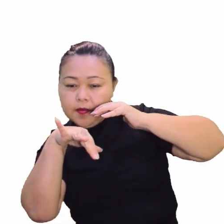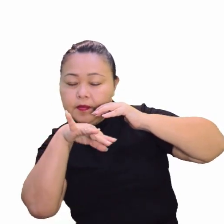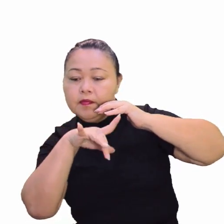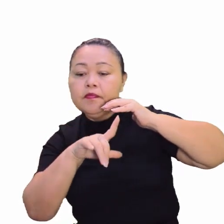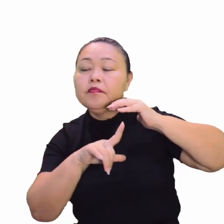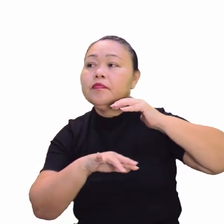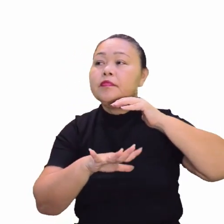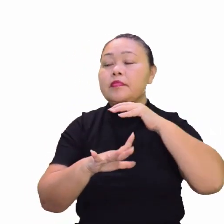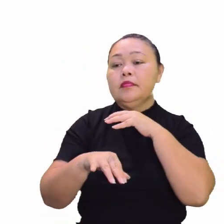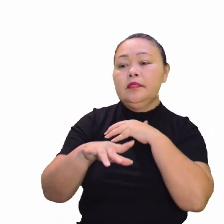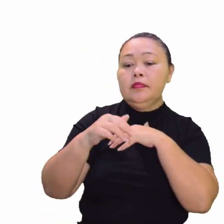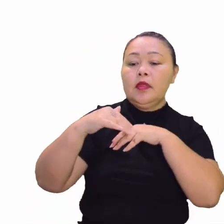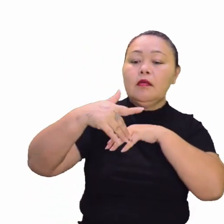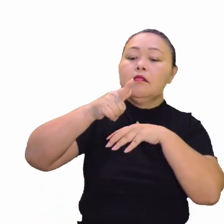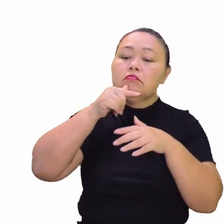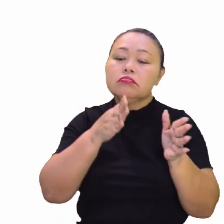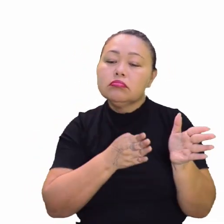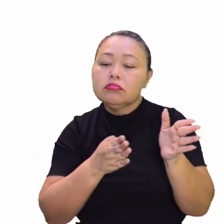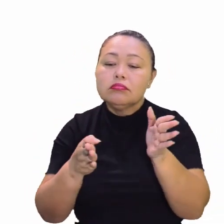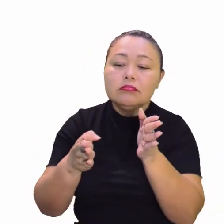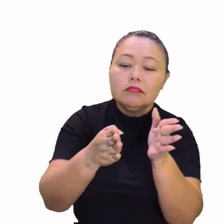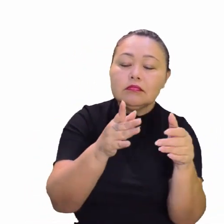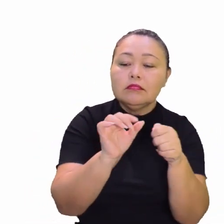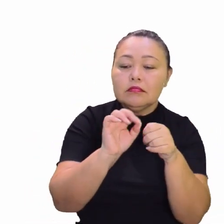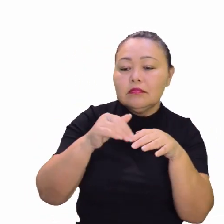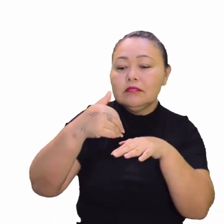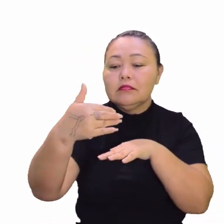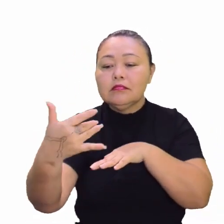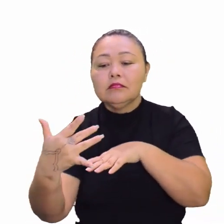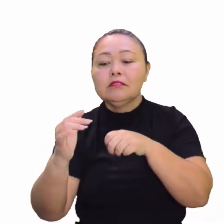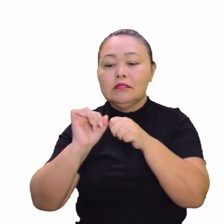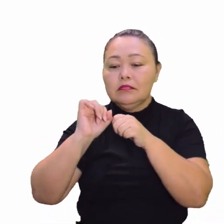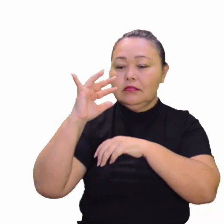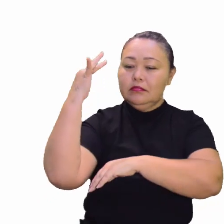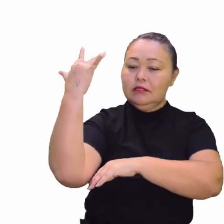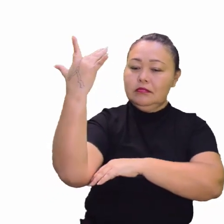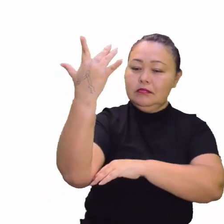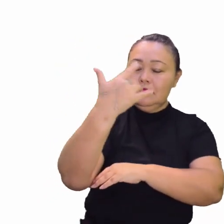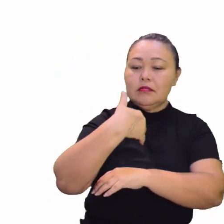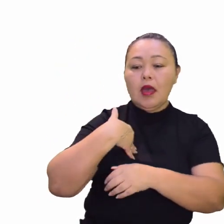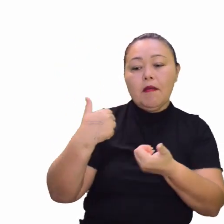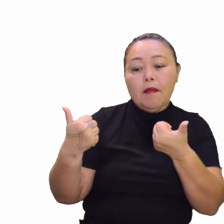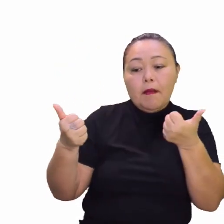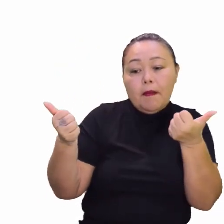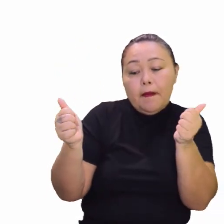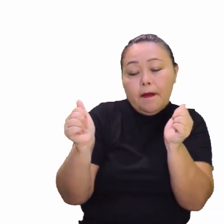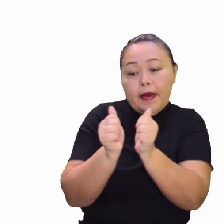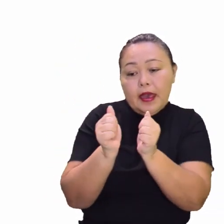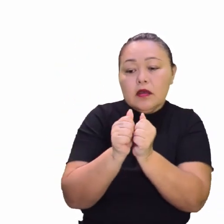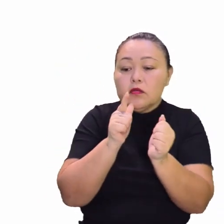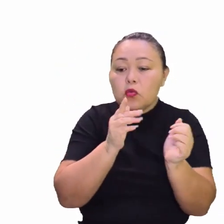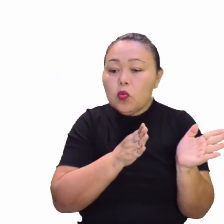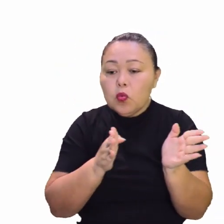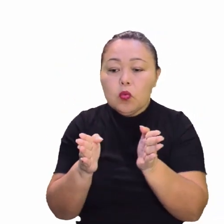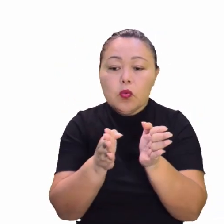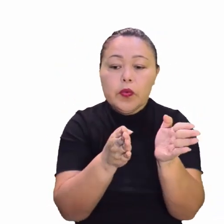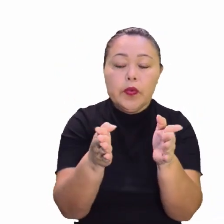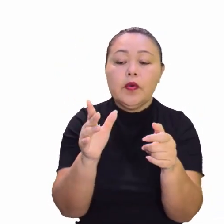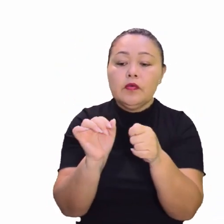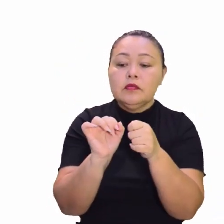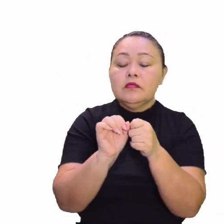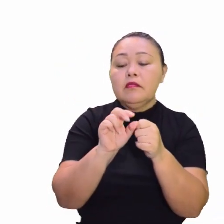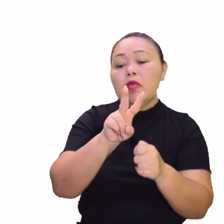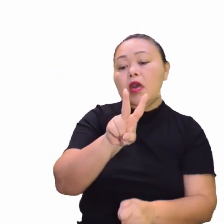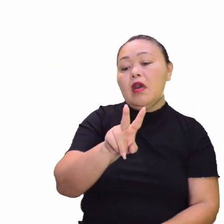que estão ali perto da beira dos rios, dos garapés. Da mata ciliar, né? Dos igapós, exatamente. Mata